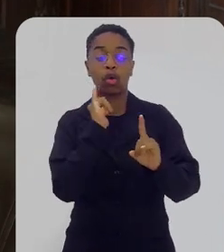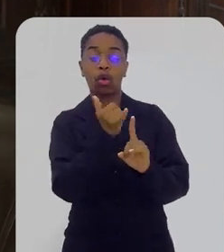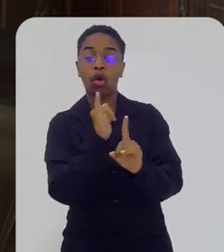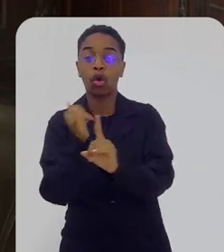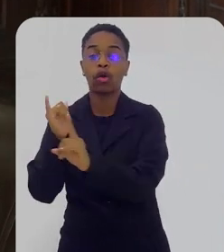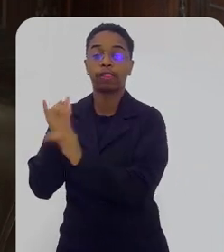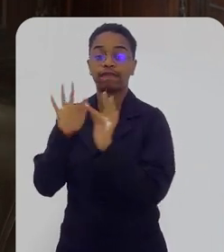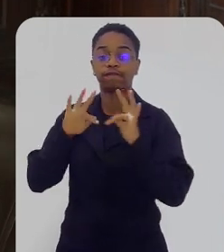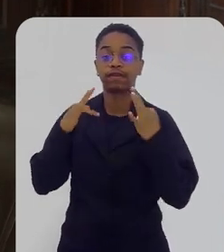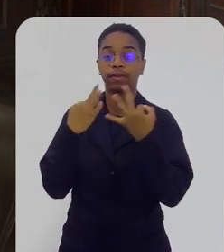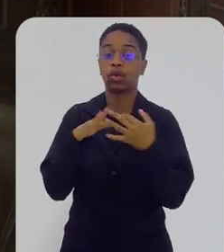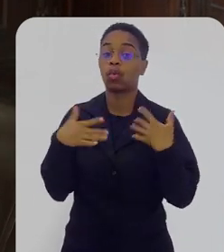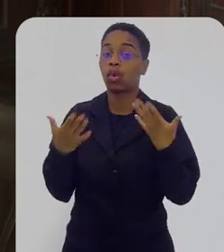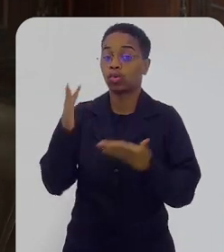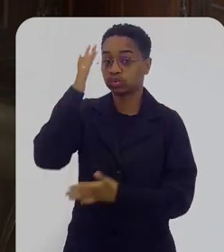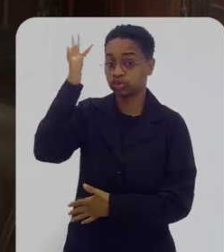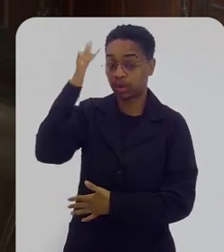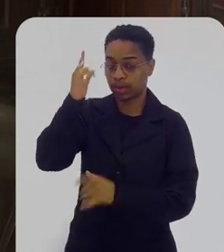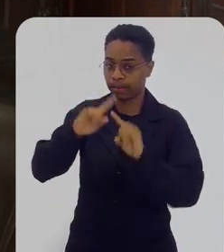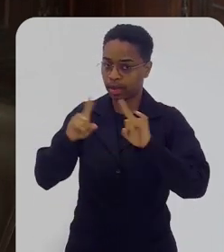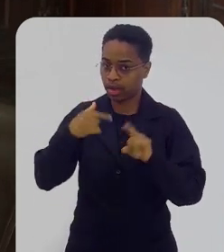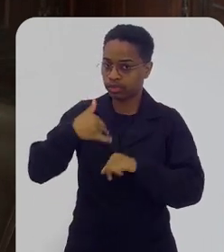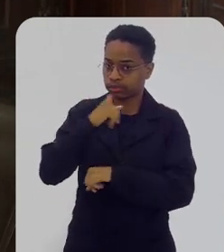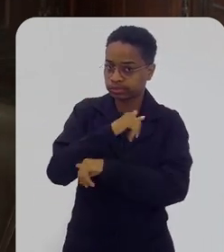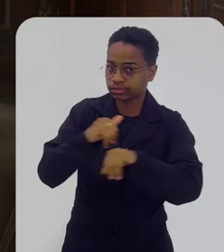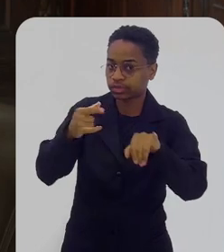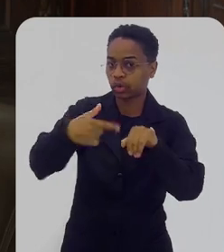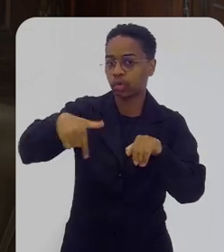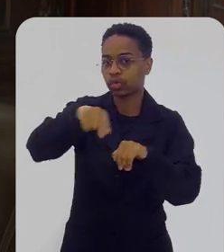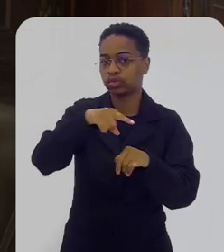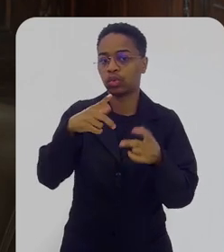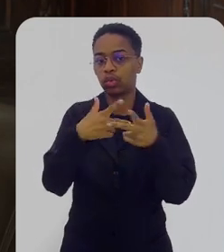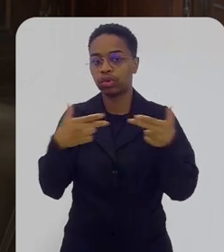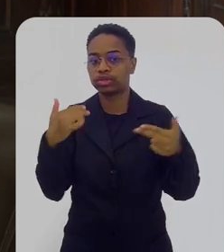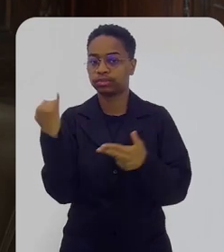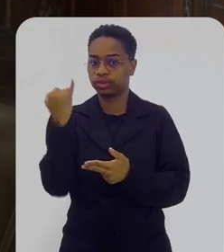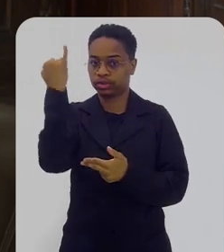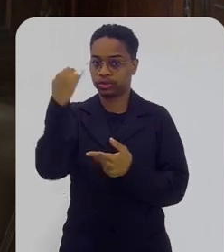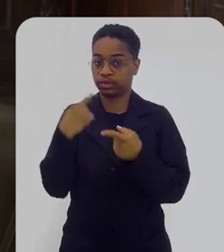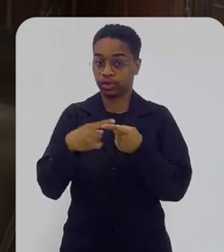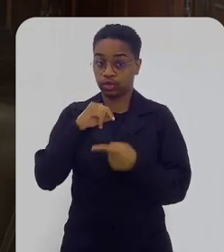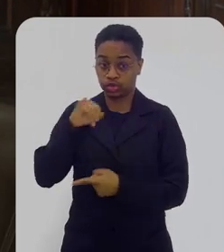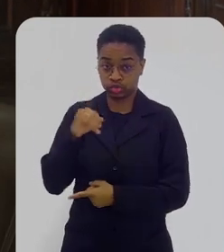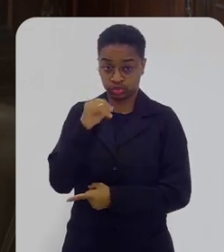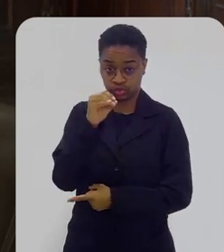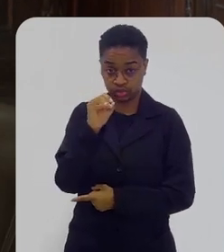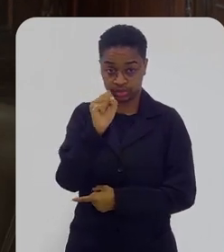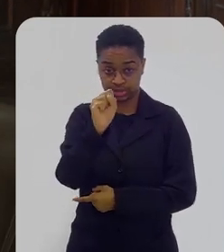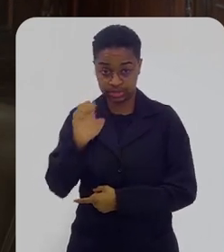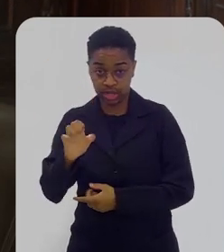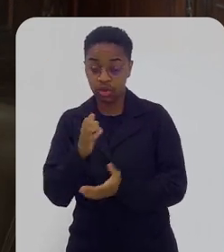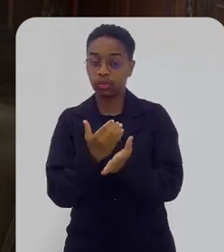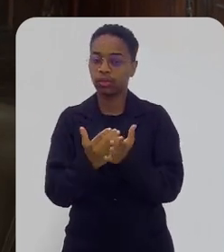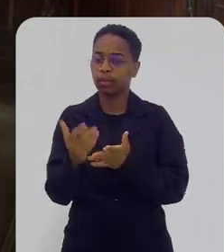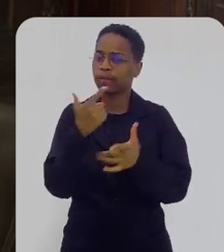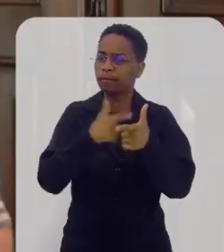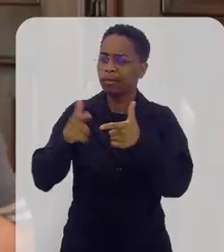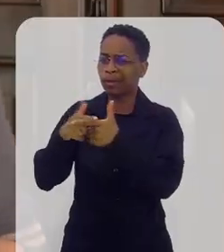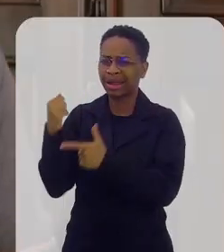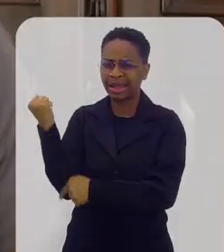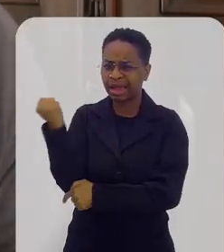teve. Deixa eu te dizer uma coisa muito importante. A partir daí, José começa a ter problemas. E os problemas